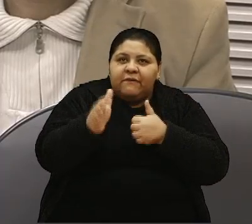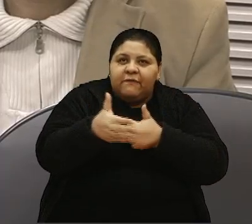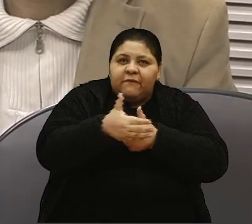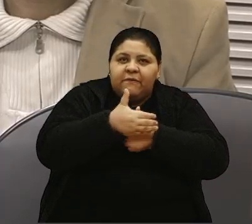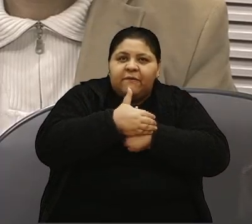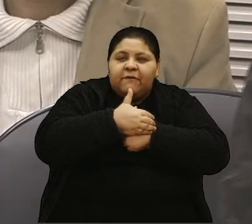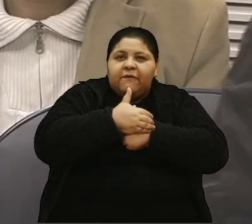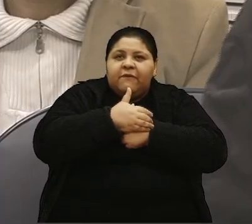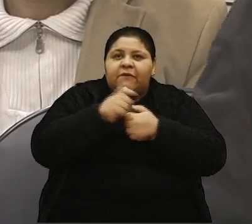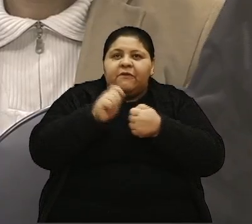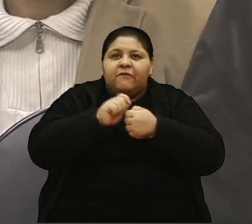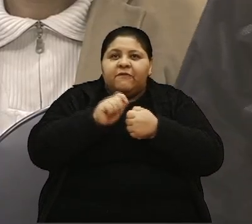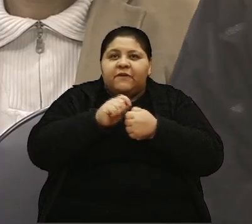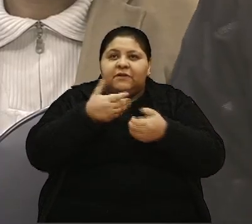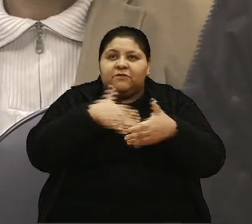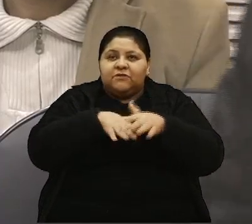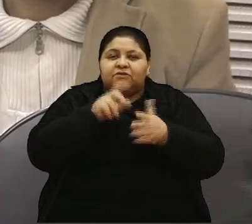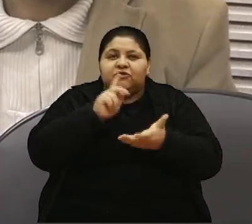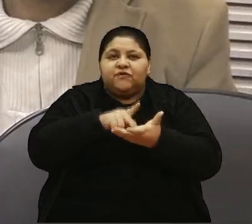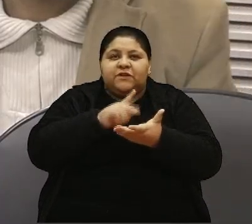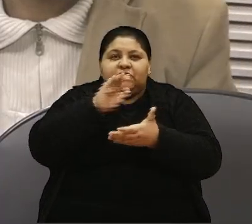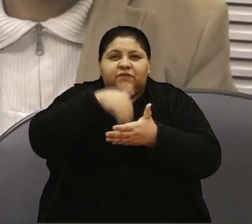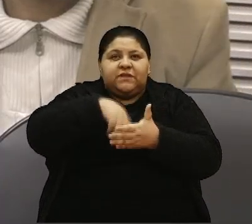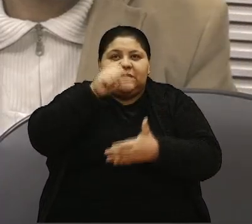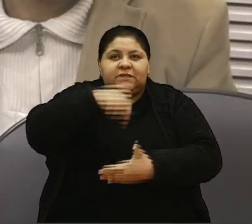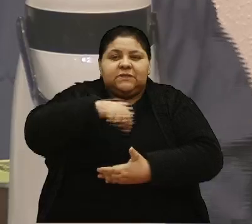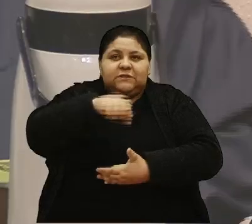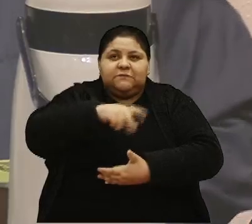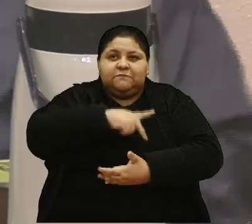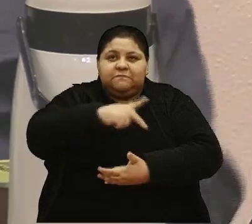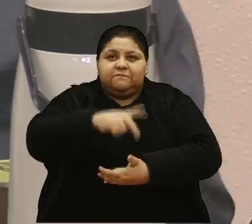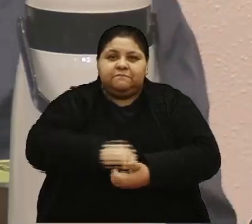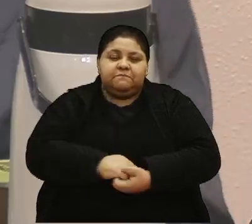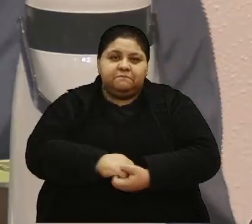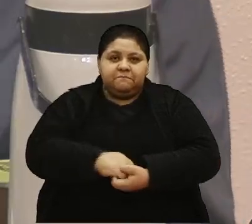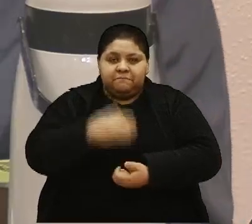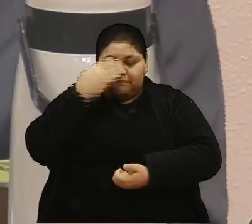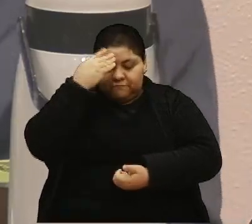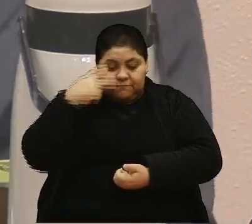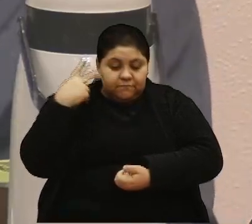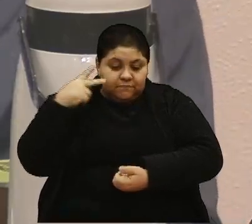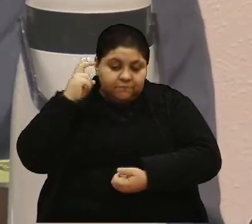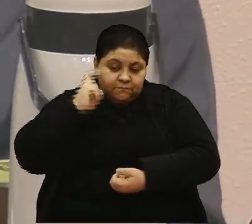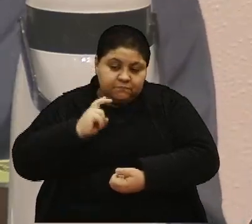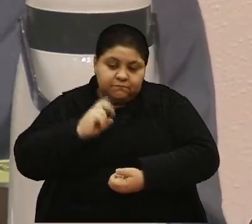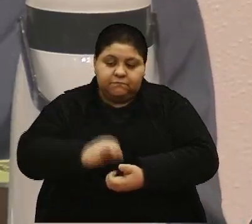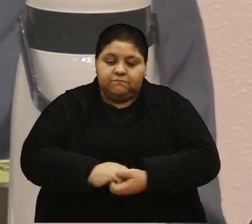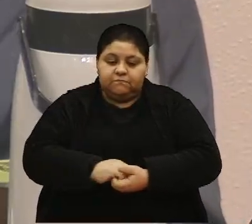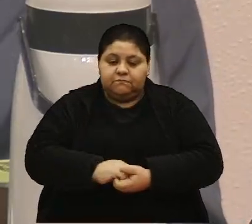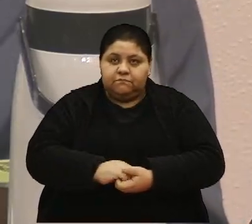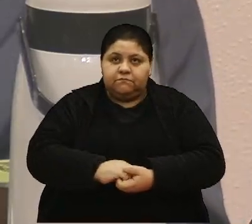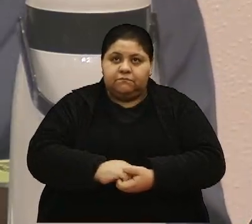inclusão de verdade. Votarei sim, presidente. Obrigado, vereador Daniel. Para declarar voto.